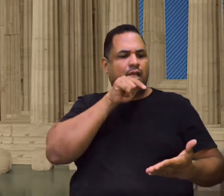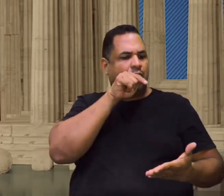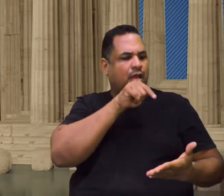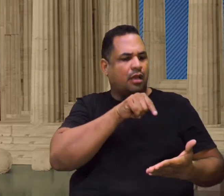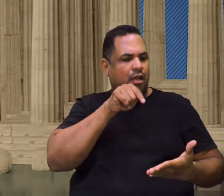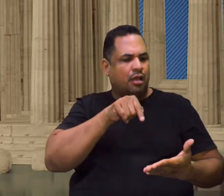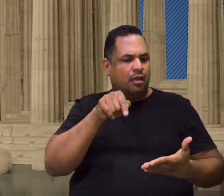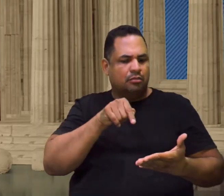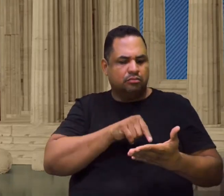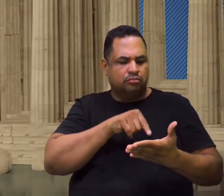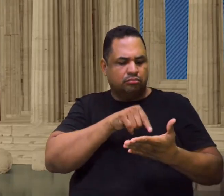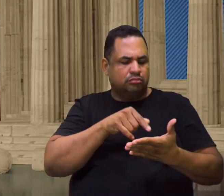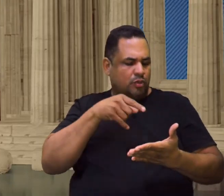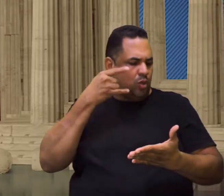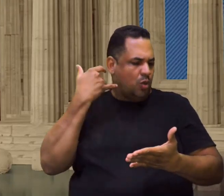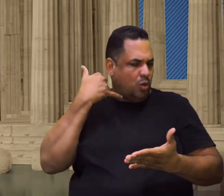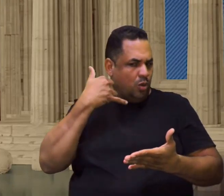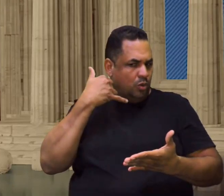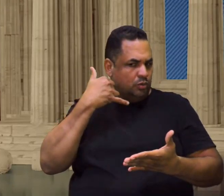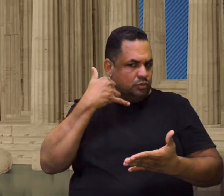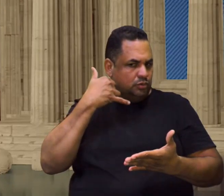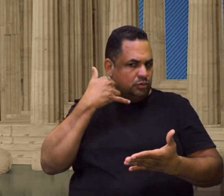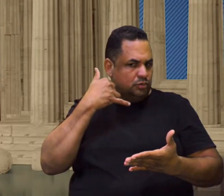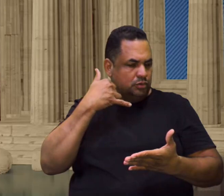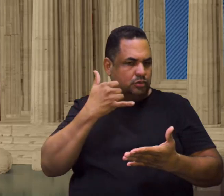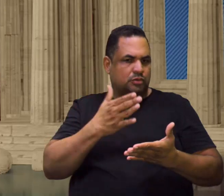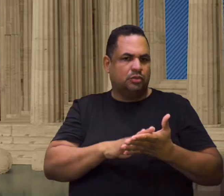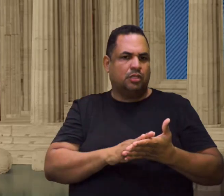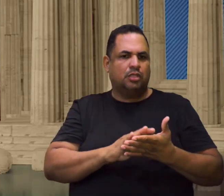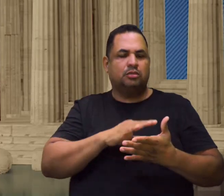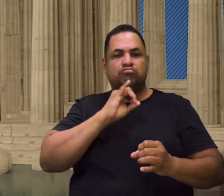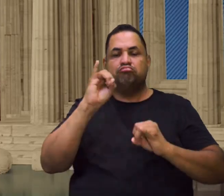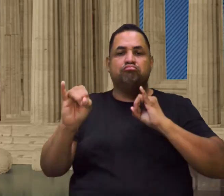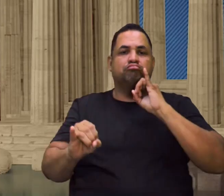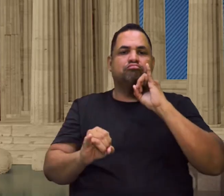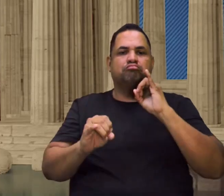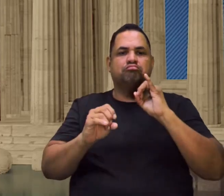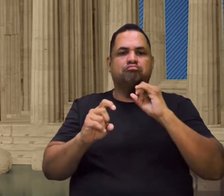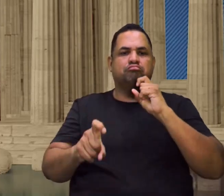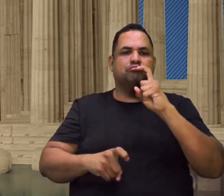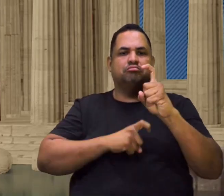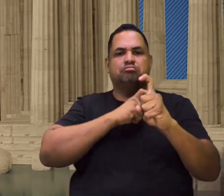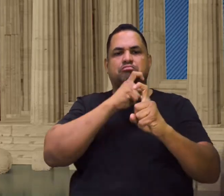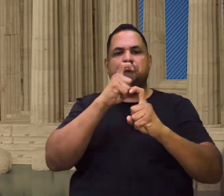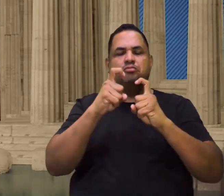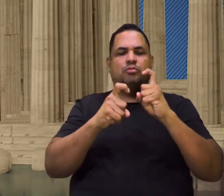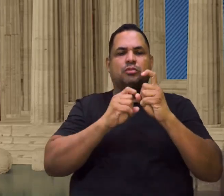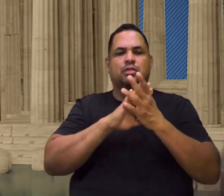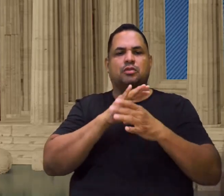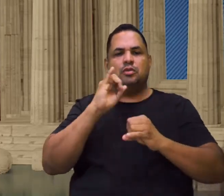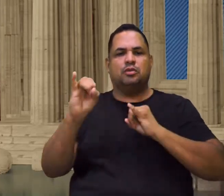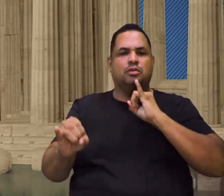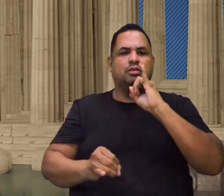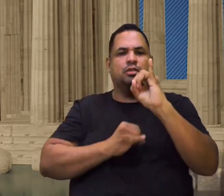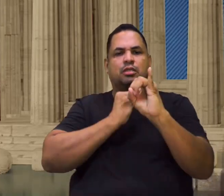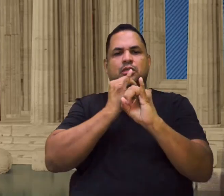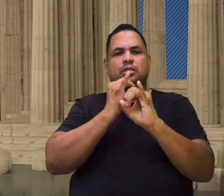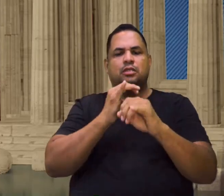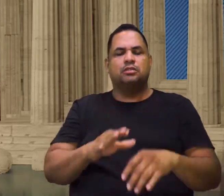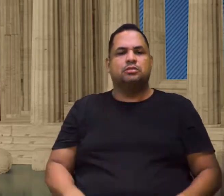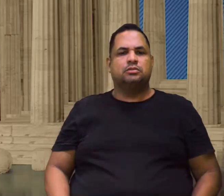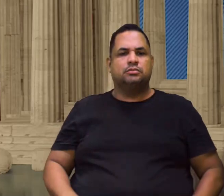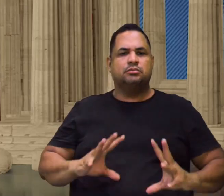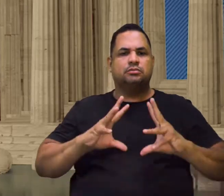o celular ou outro aparelho eletrônico que tem ligado à internet. Já estamos gerando as nossas opiniões. Veja bem